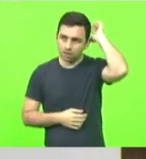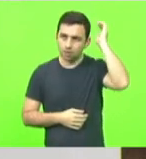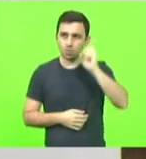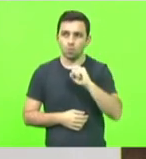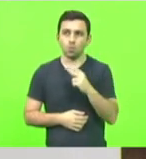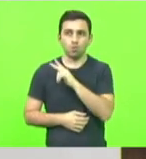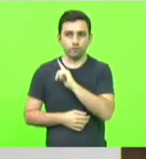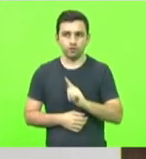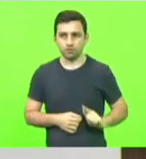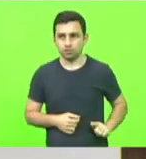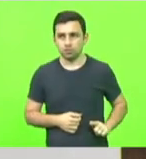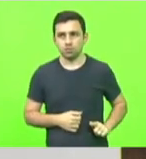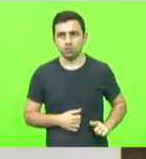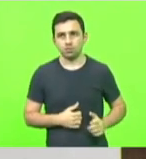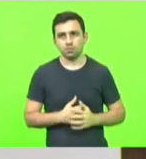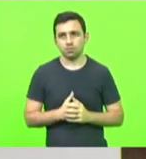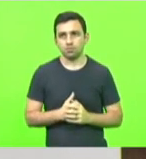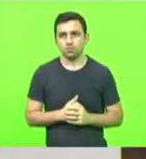governador.